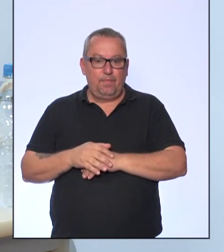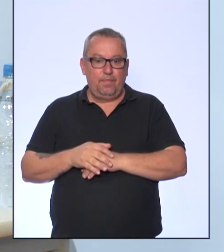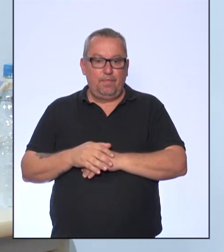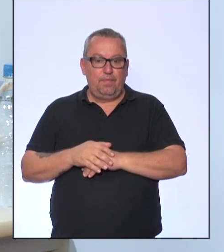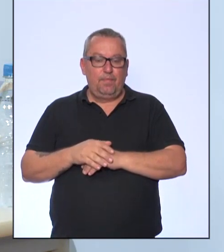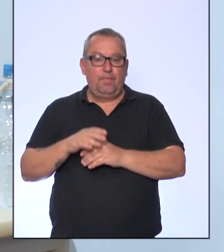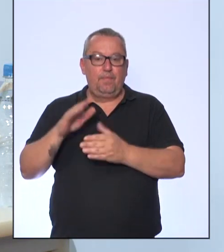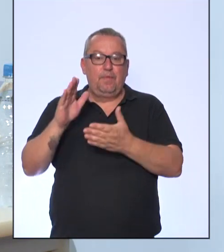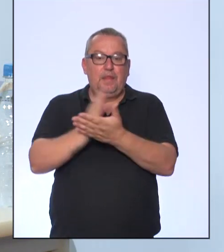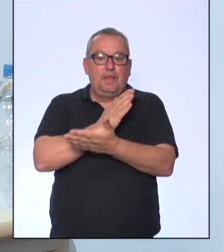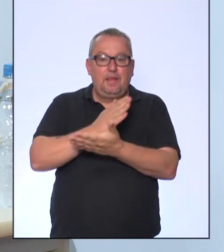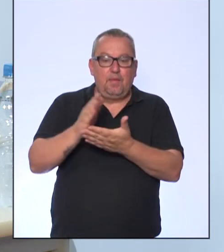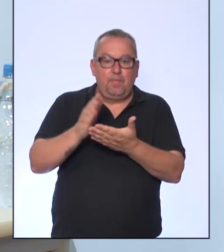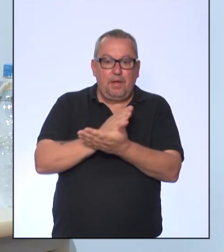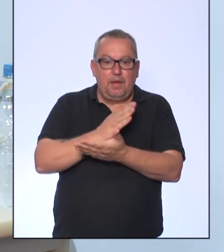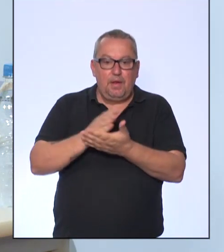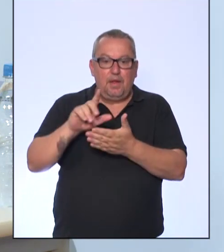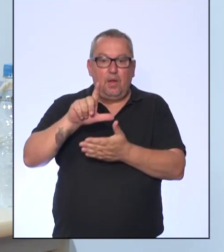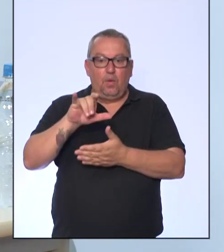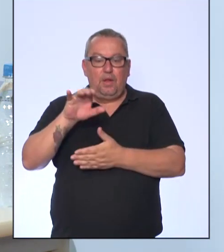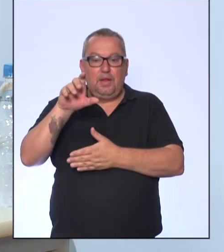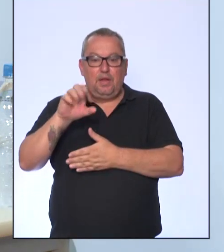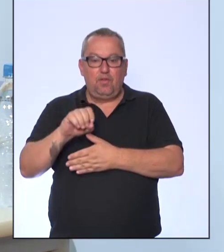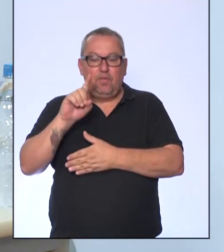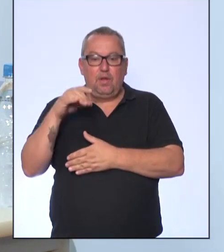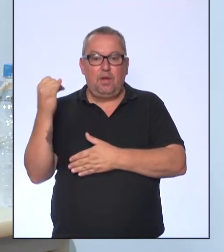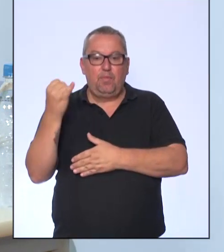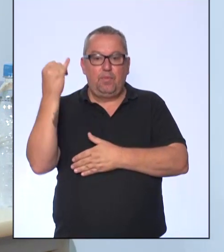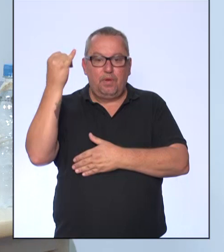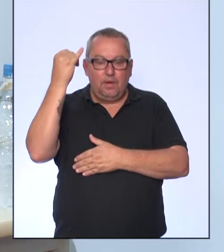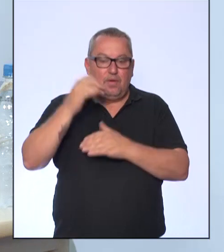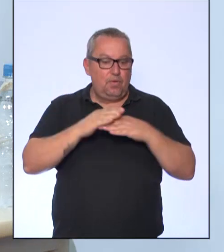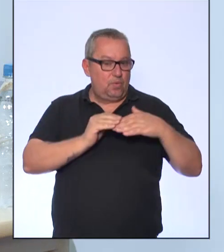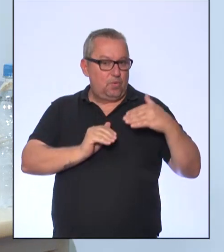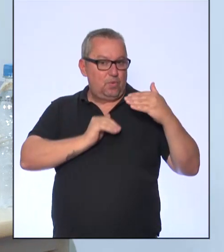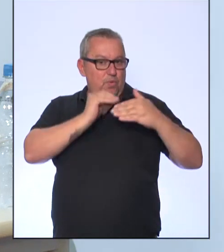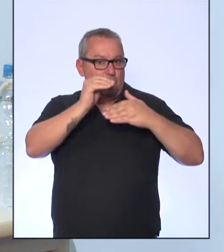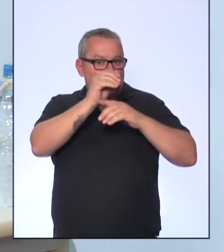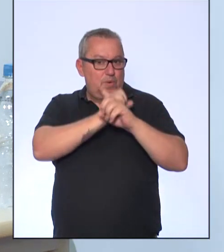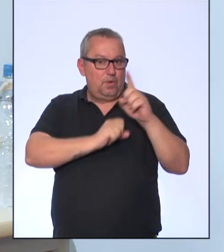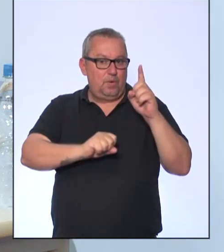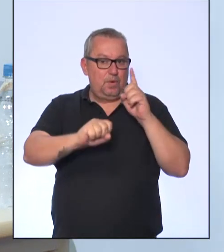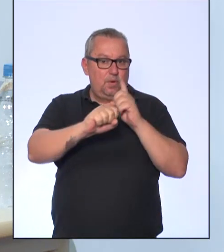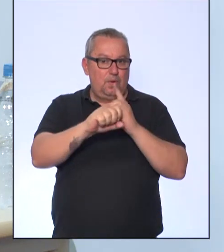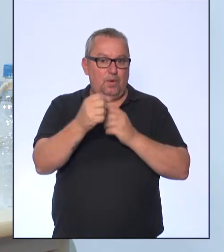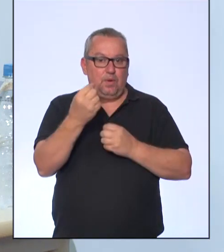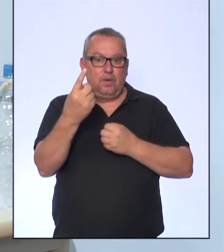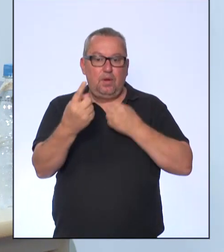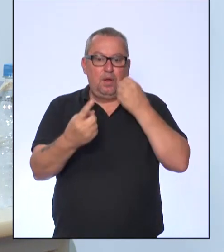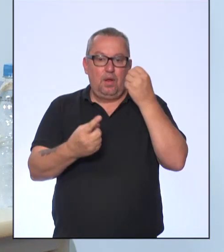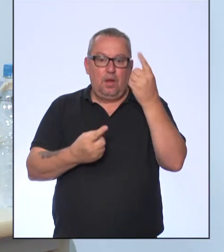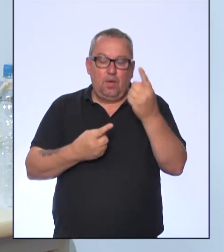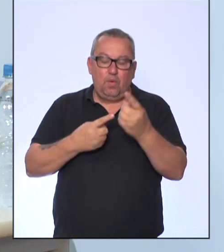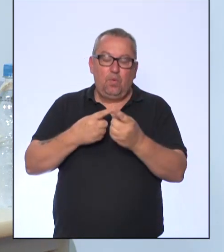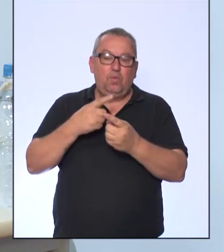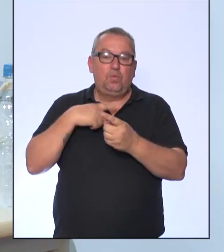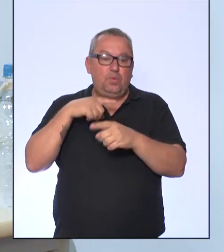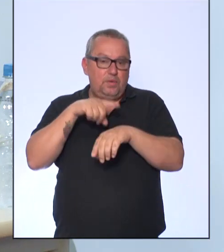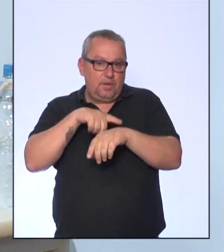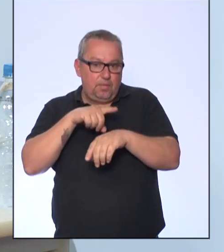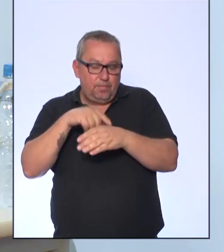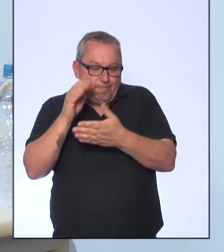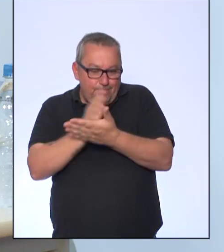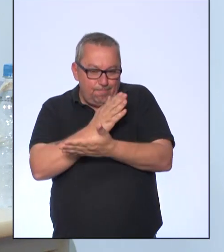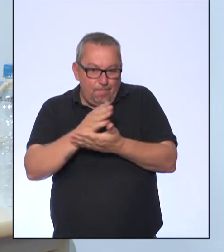Separar o lixo é fundamental para o desenvolvimento da sociedade. Então, alguns minutos de dedicação para a separação